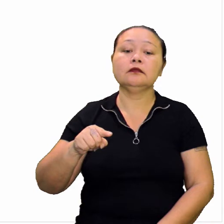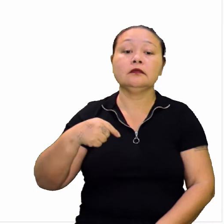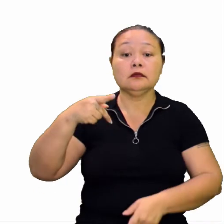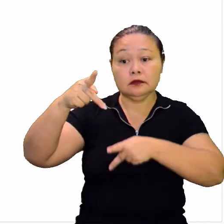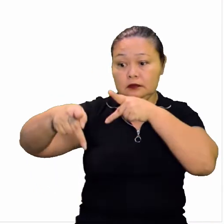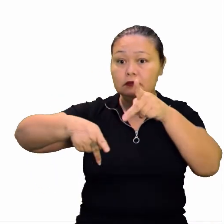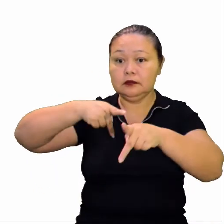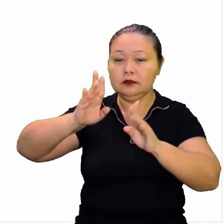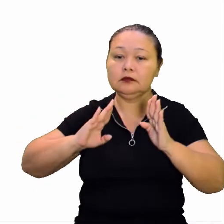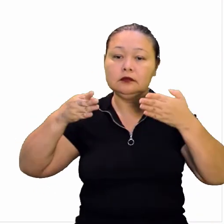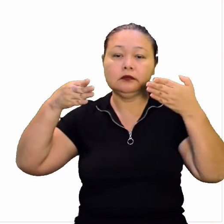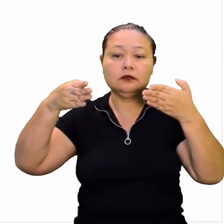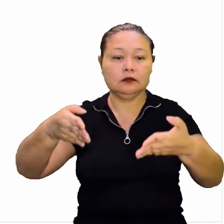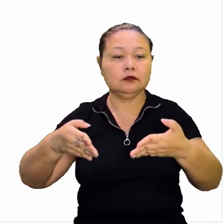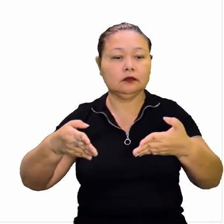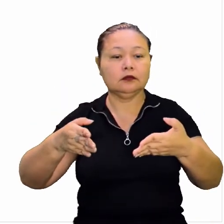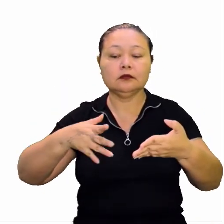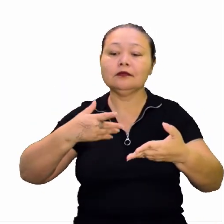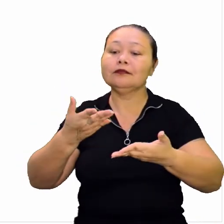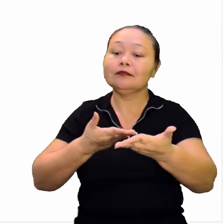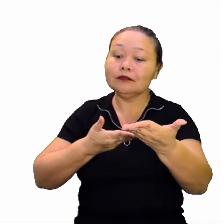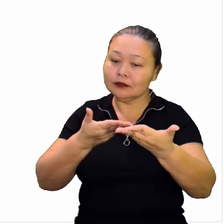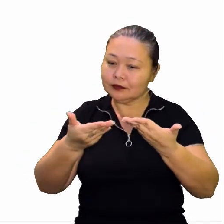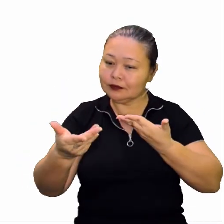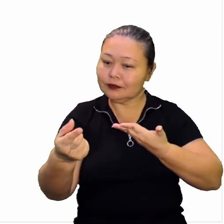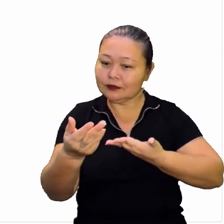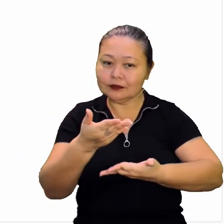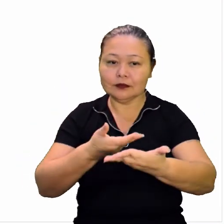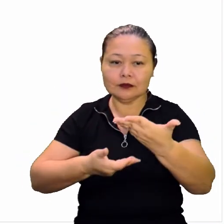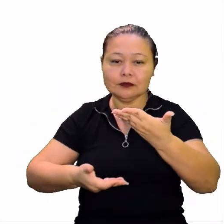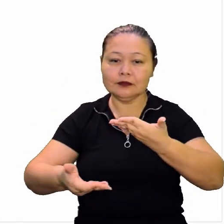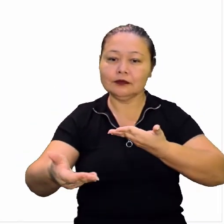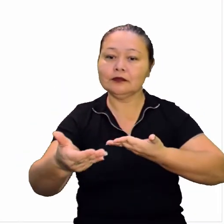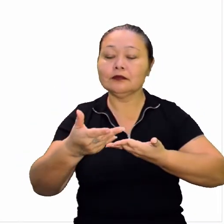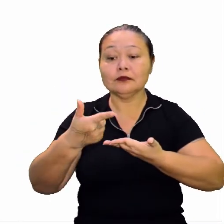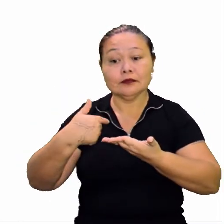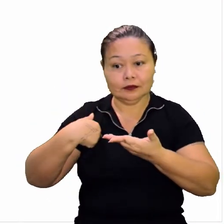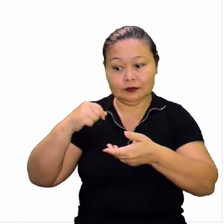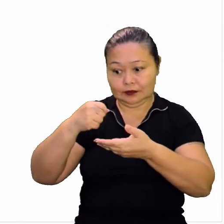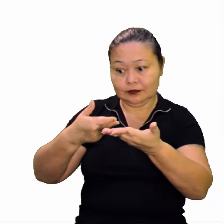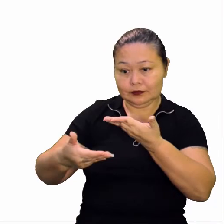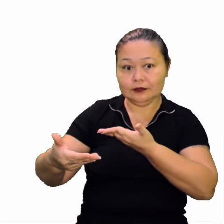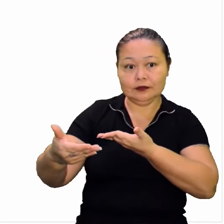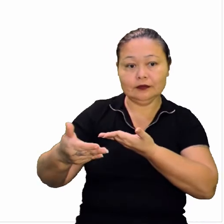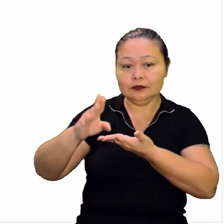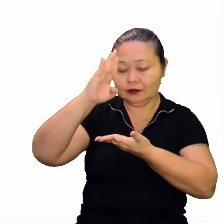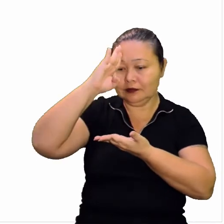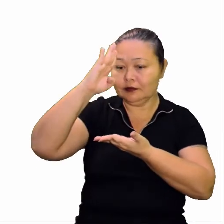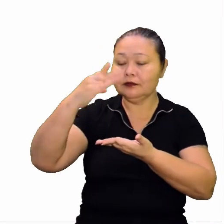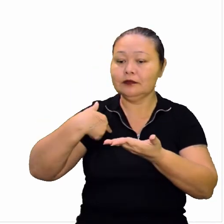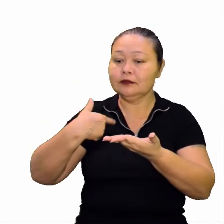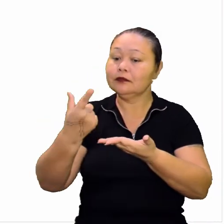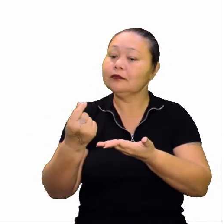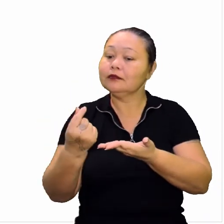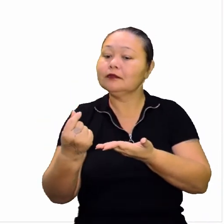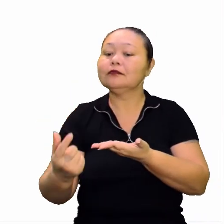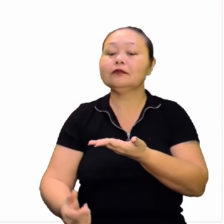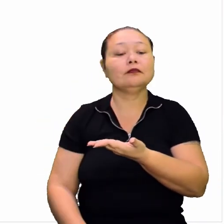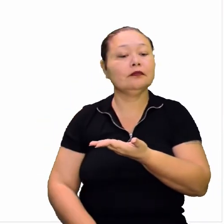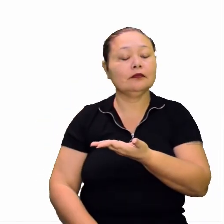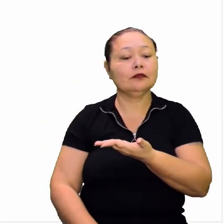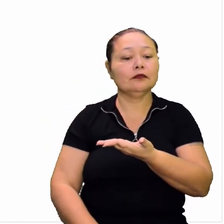Este povo dedicou-se muito ao comércio, fazendo desta atividade sua principal fonte